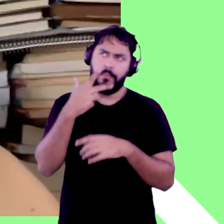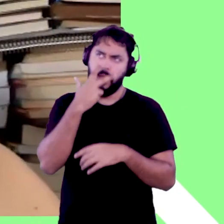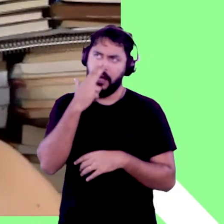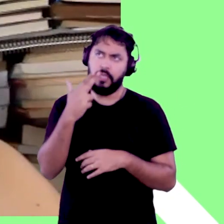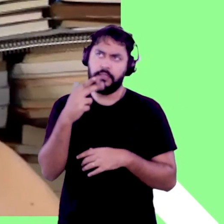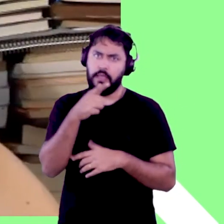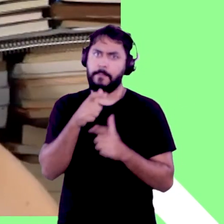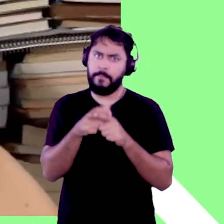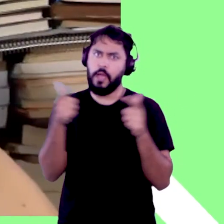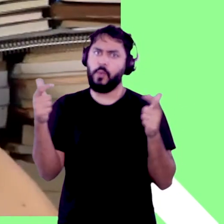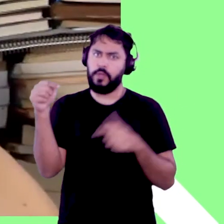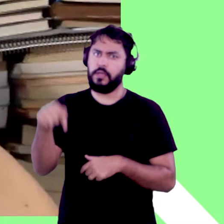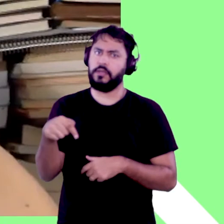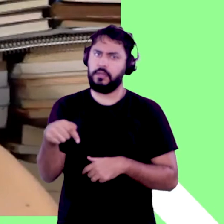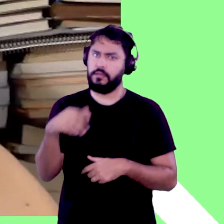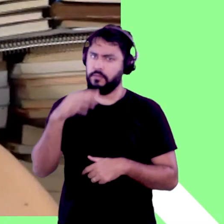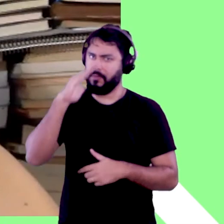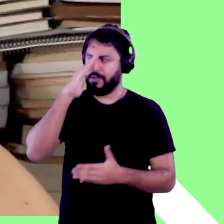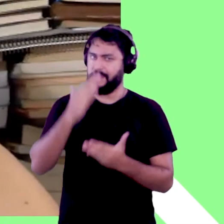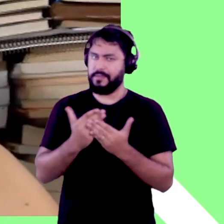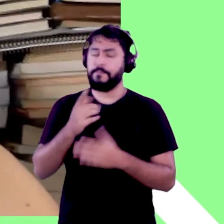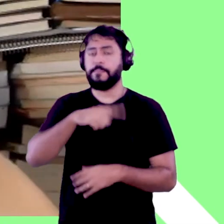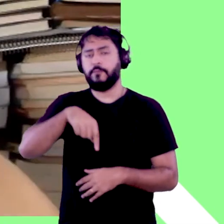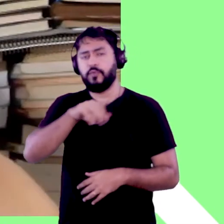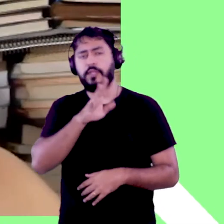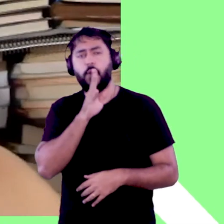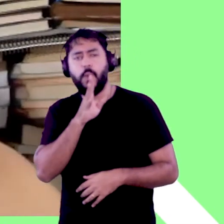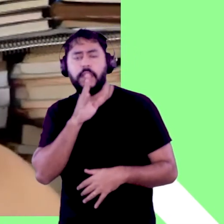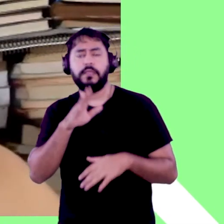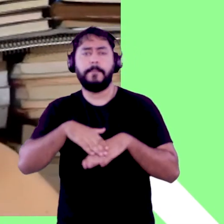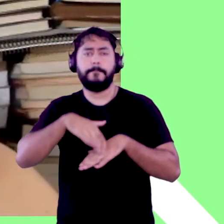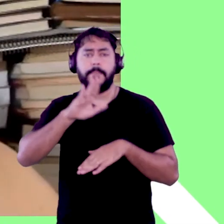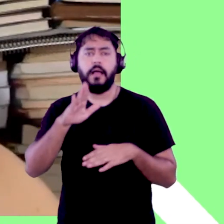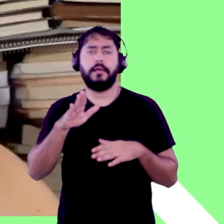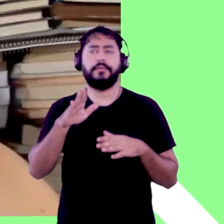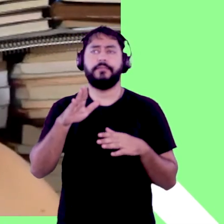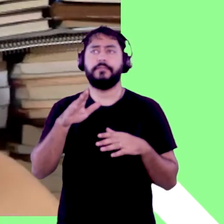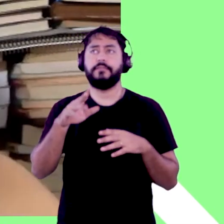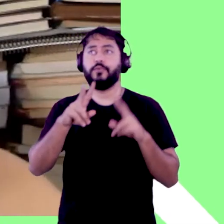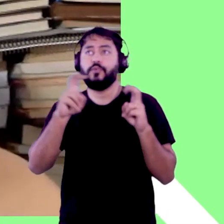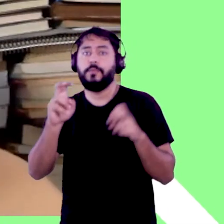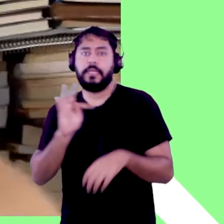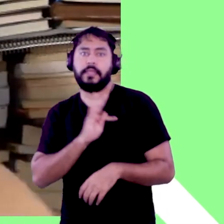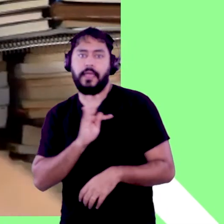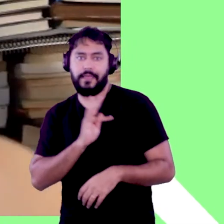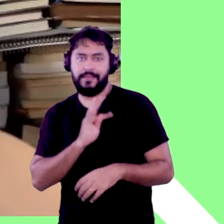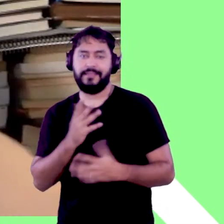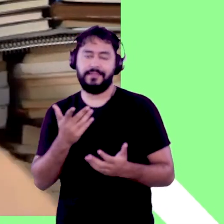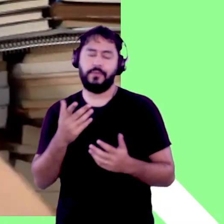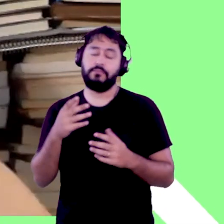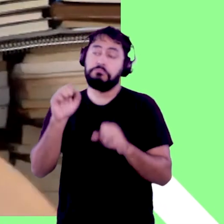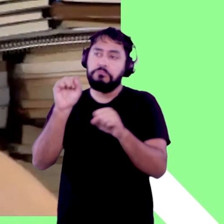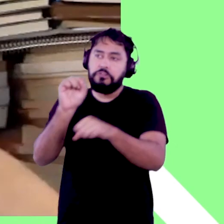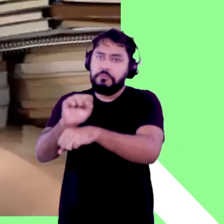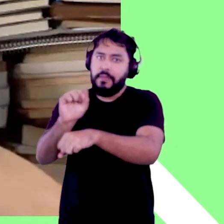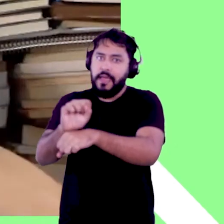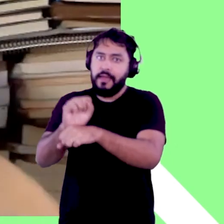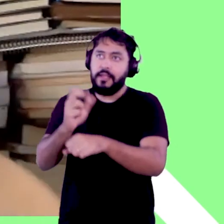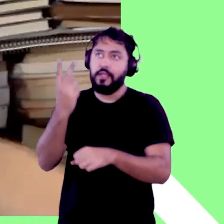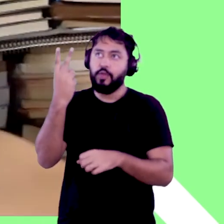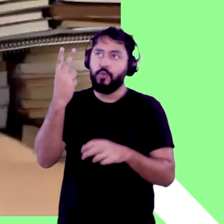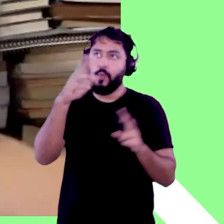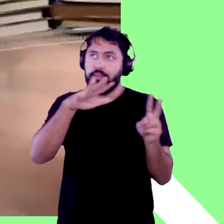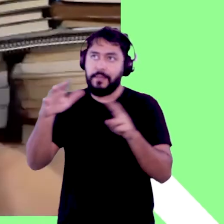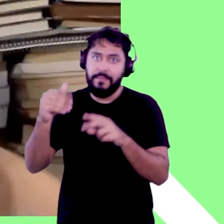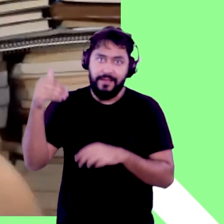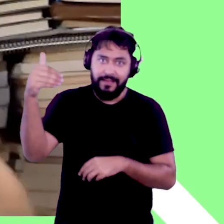eu acredito, para vocês conhecerem mais a parte técnica. Então, aguardem as 2 próximas semanas. Eu conheço,